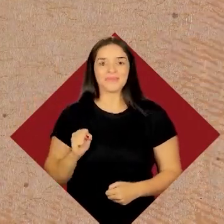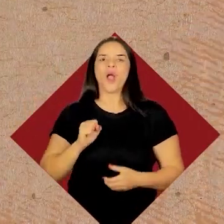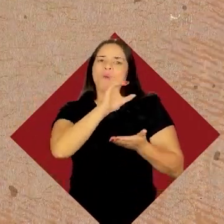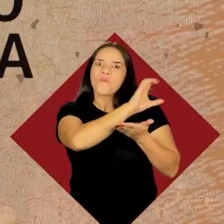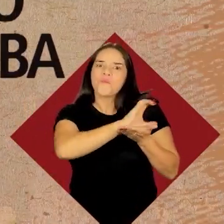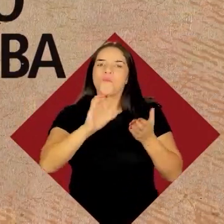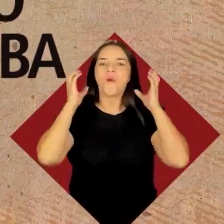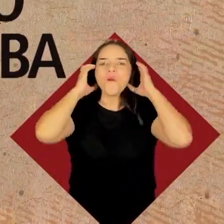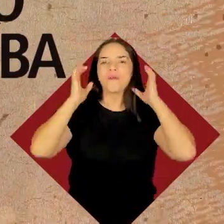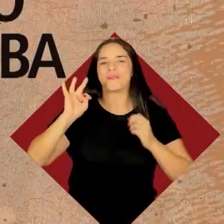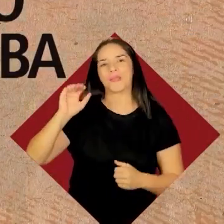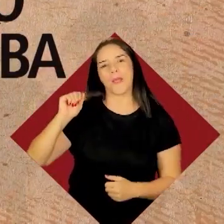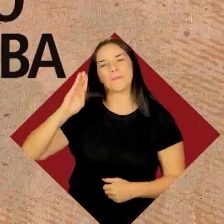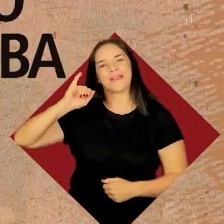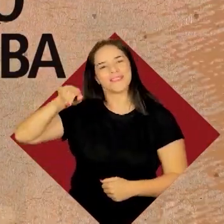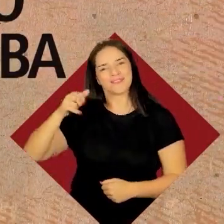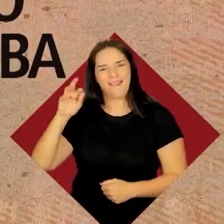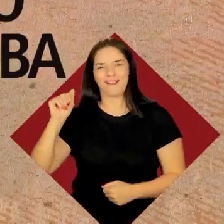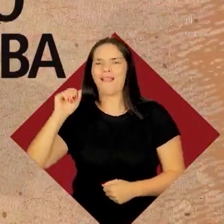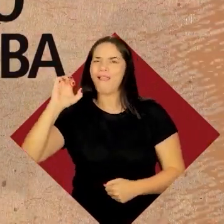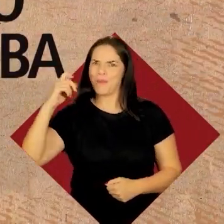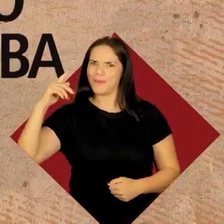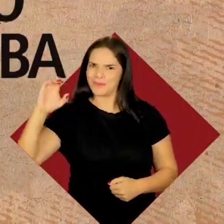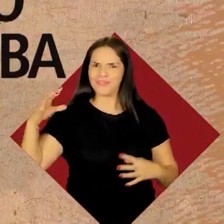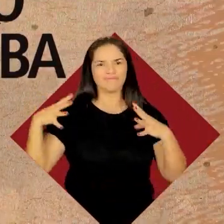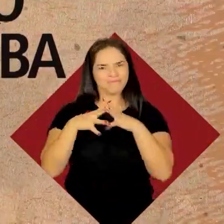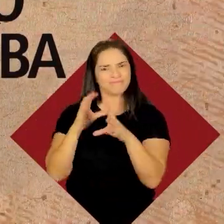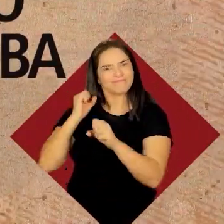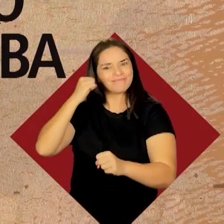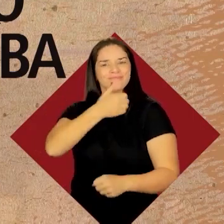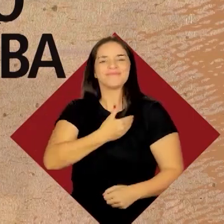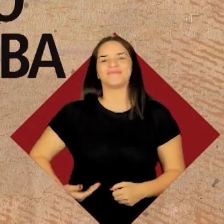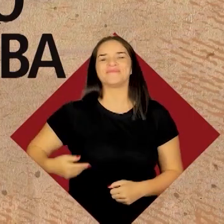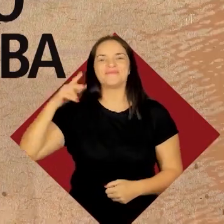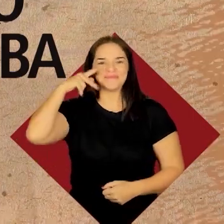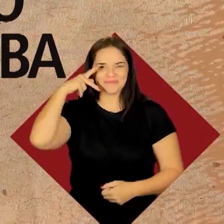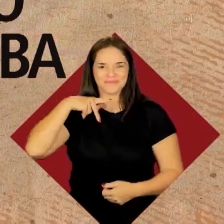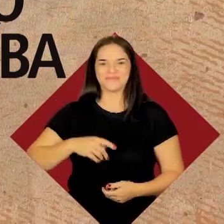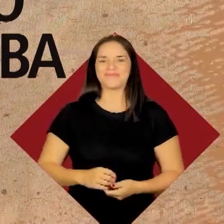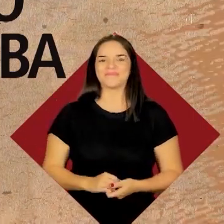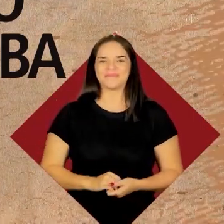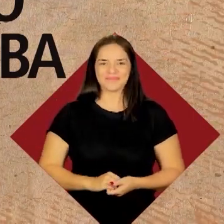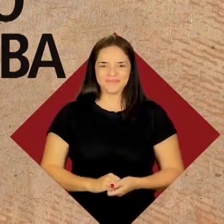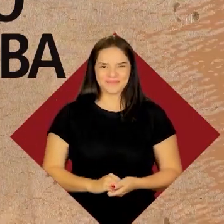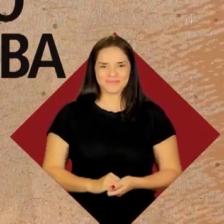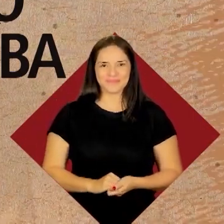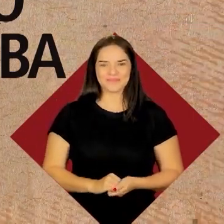Realização Rádio Tabajara, EPC e FUNESC. Governo da Paraíba.